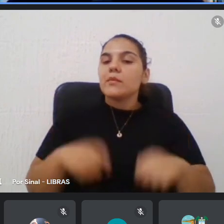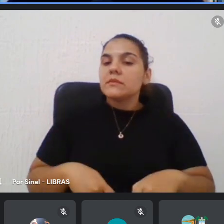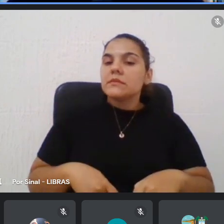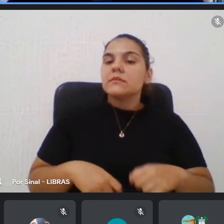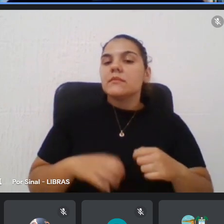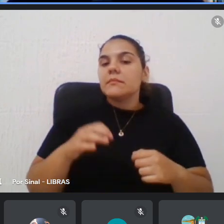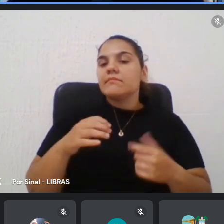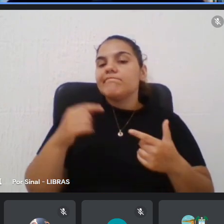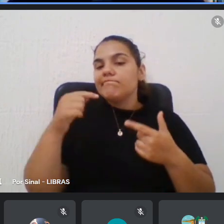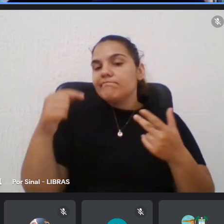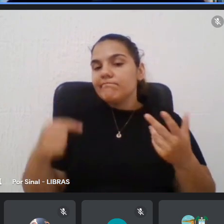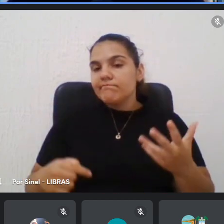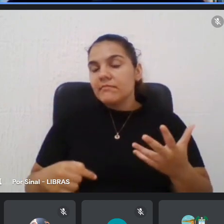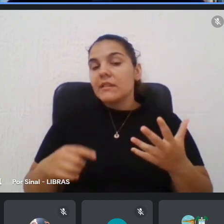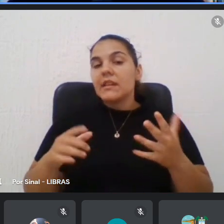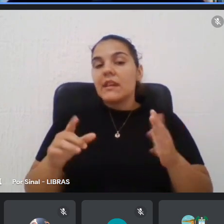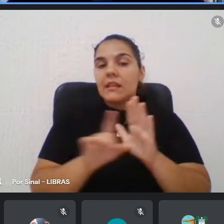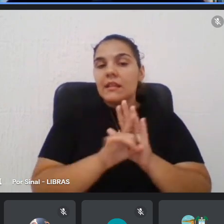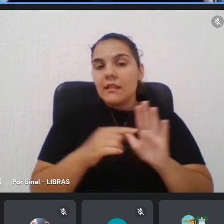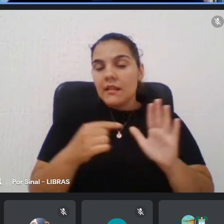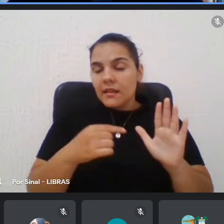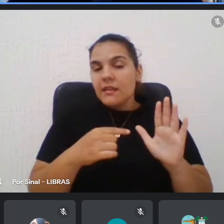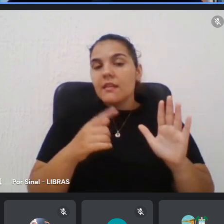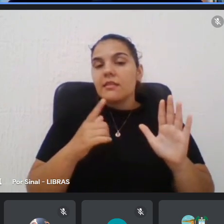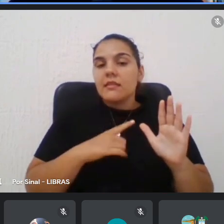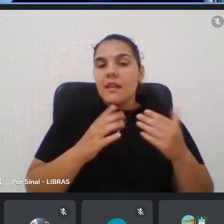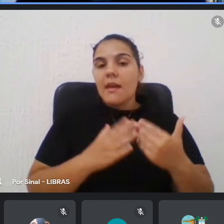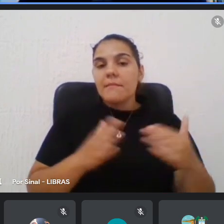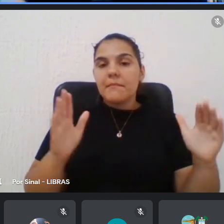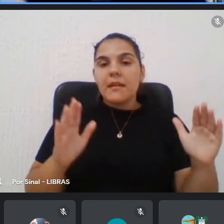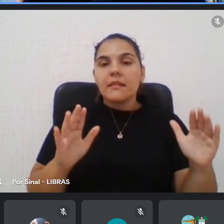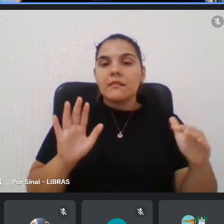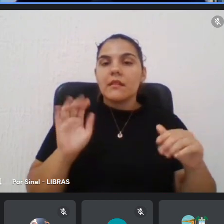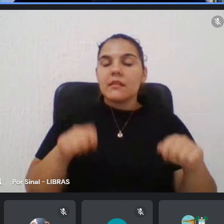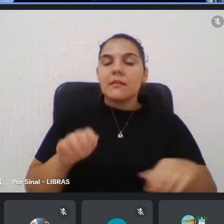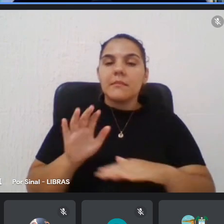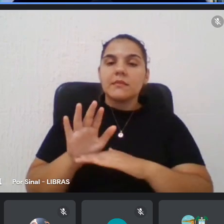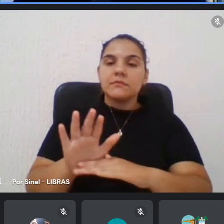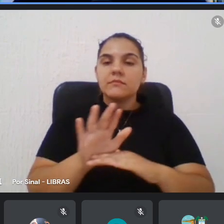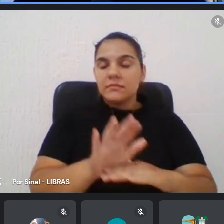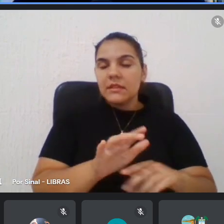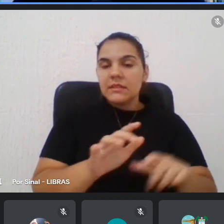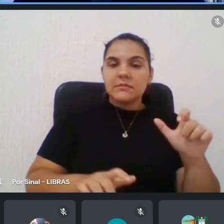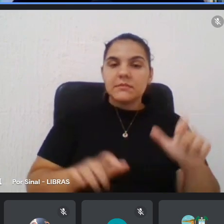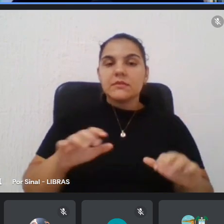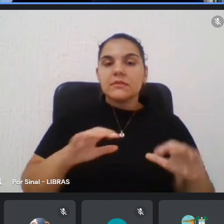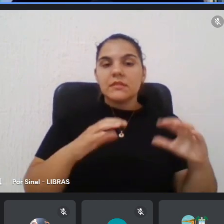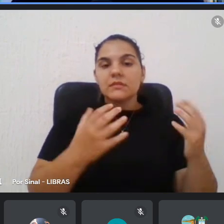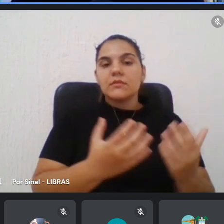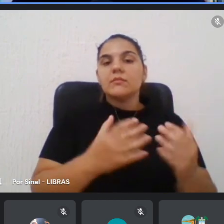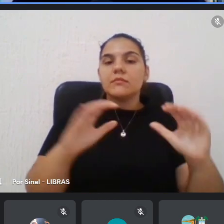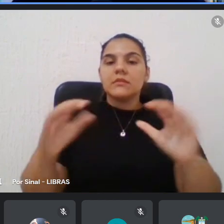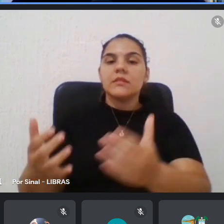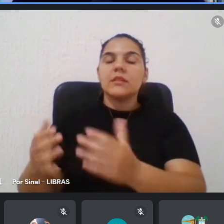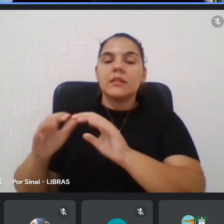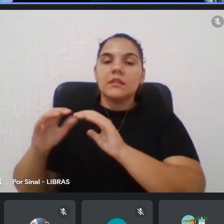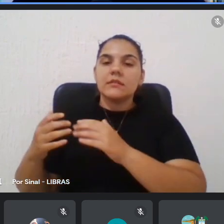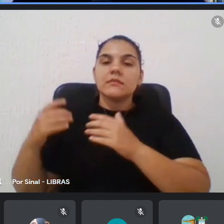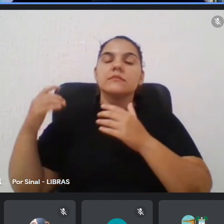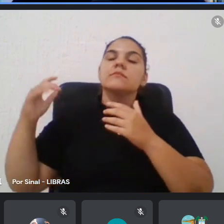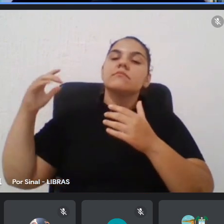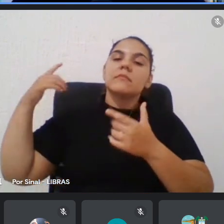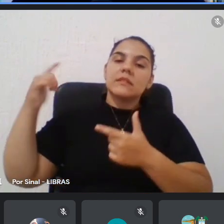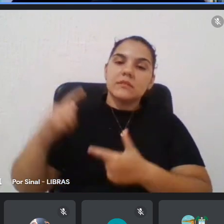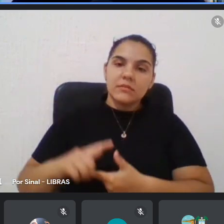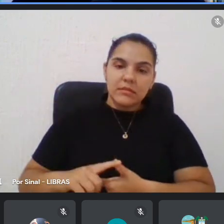significativos para as populações historicamente excluídas da sociedade, toda a diversidade